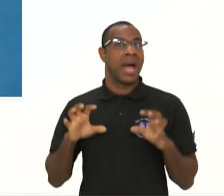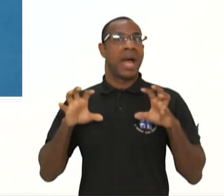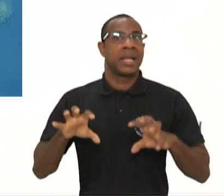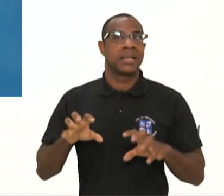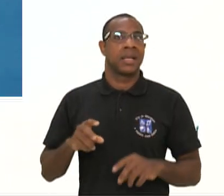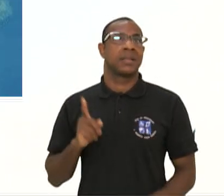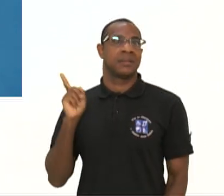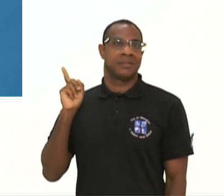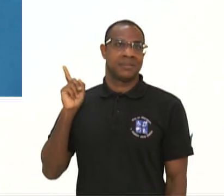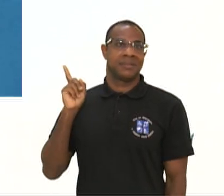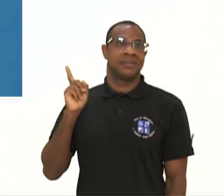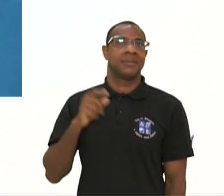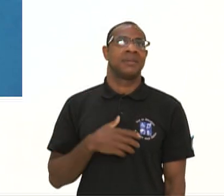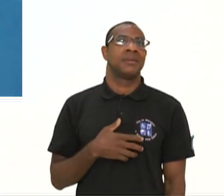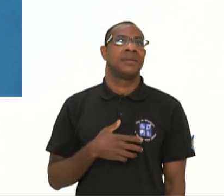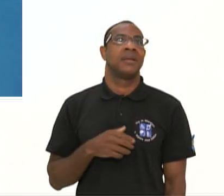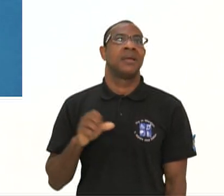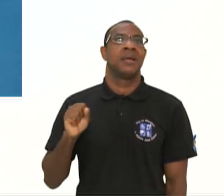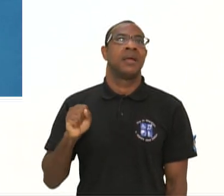o saque,